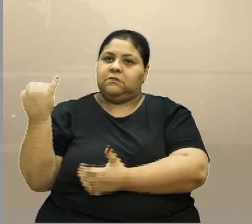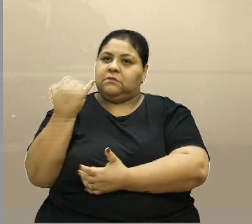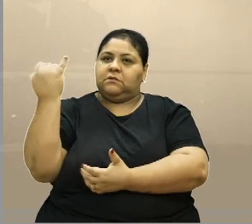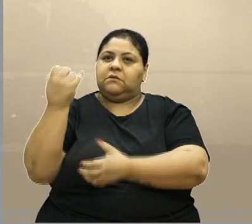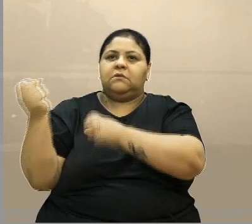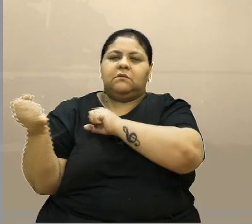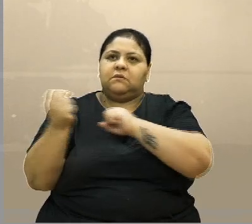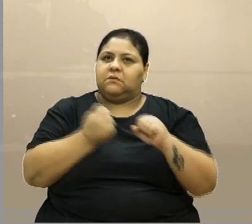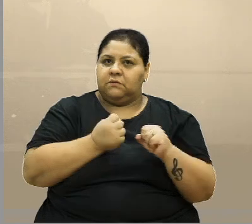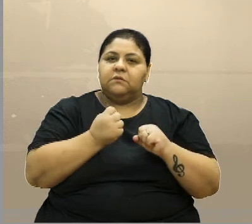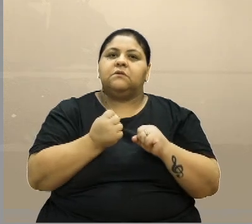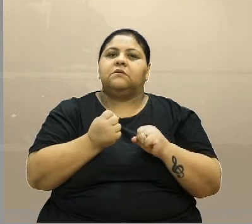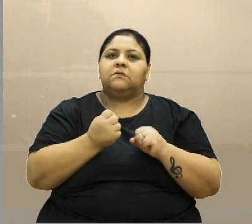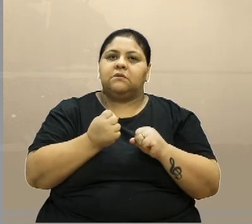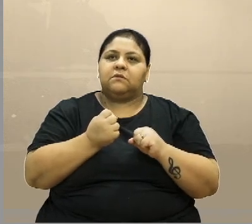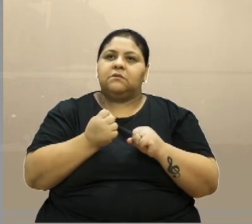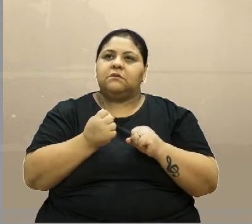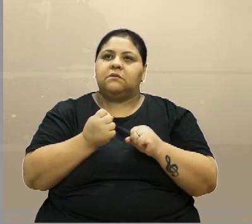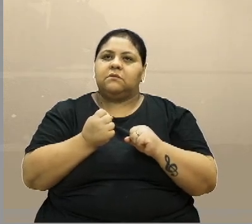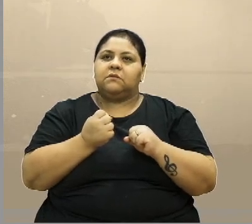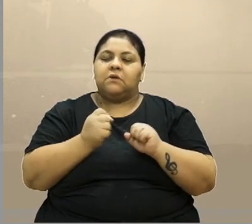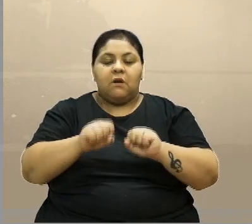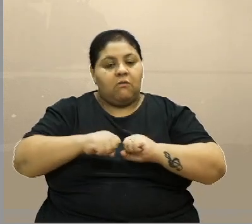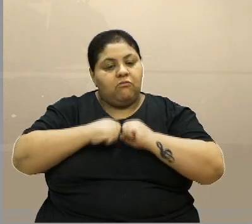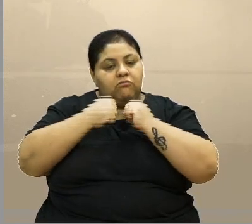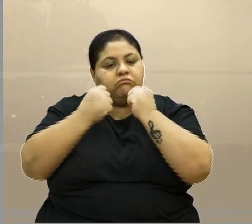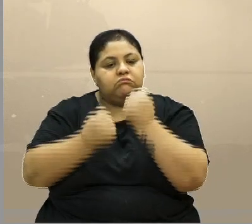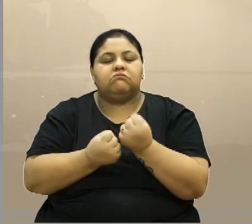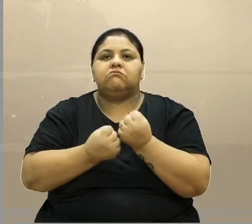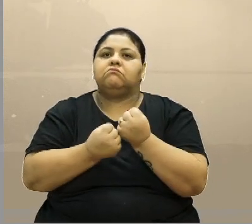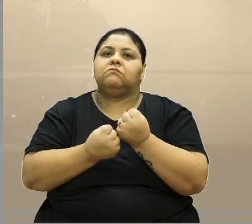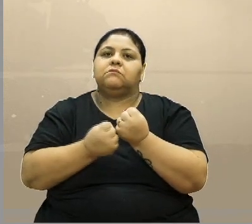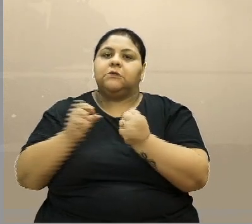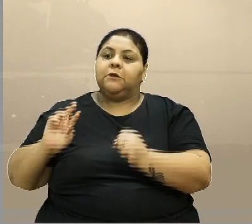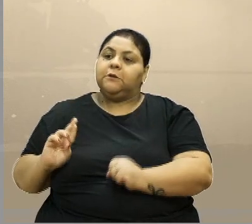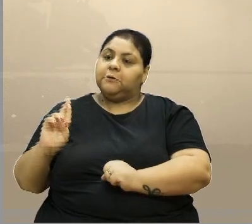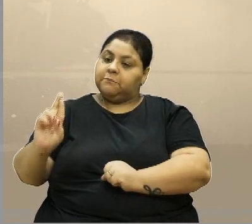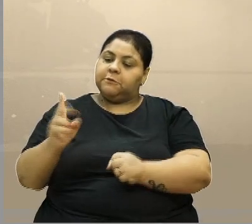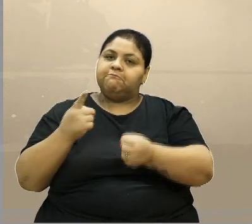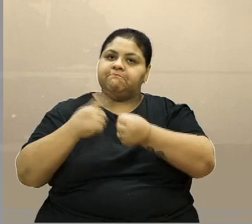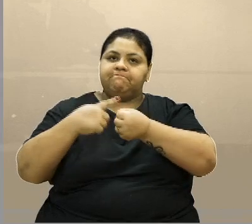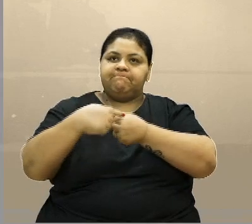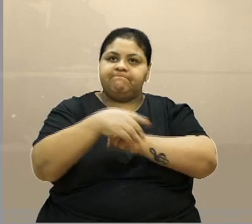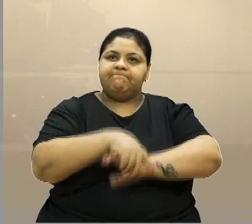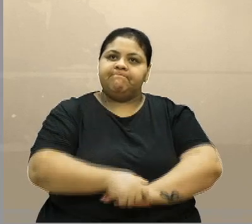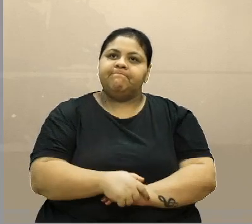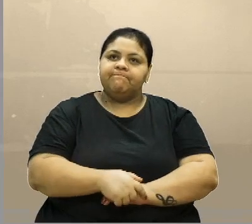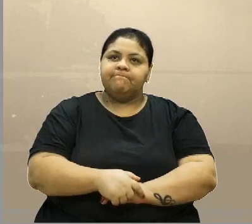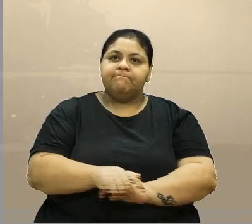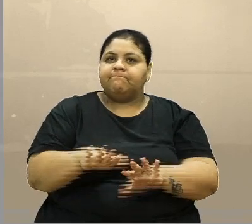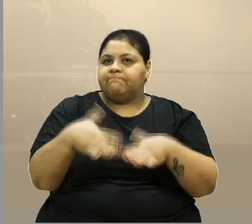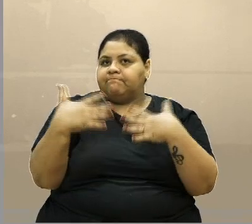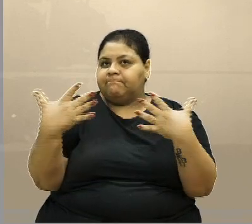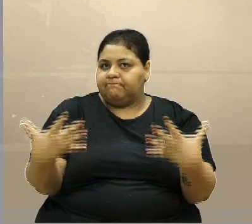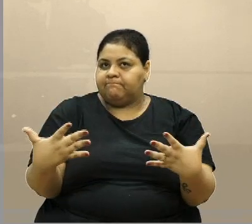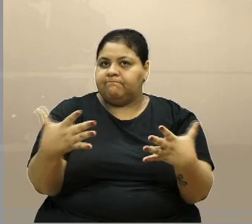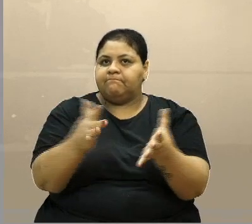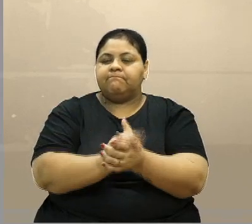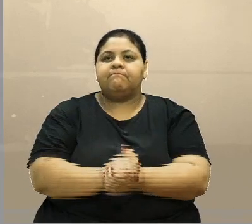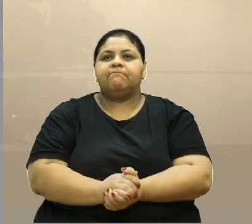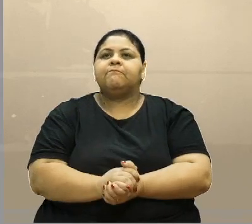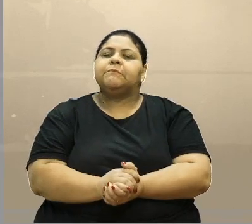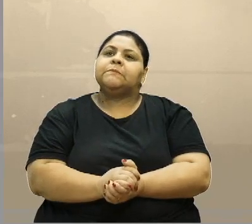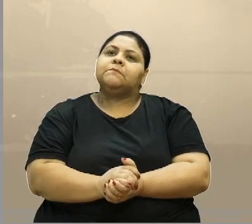possa cada vez mais defender em nome da cidade de Caxias do Sul. Enfim,